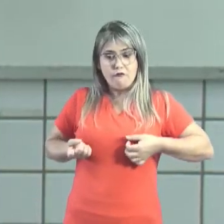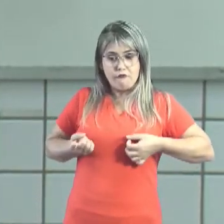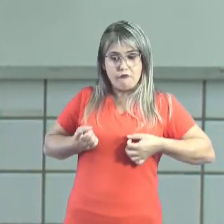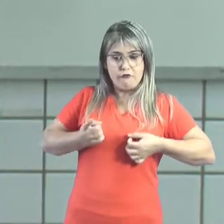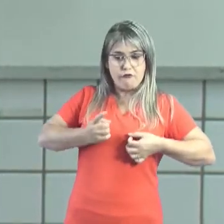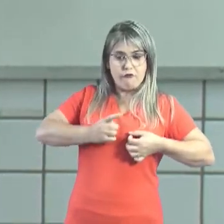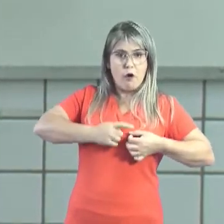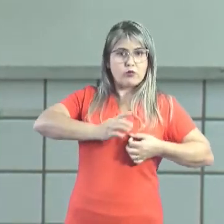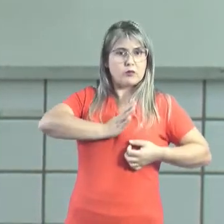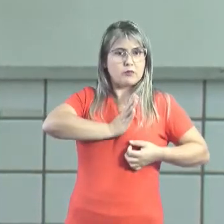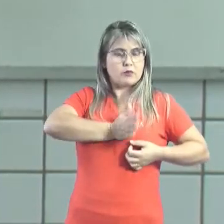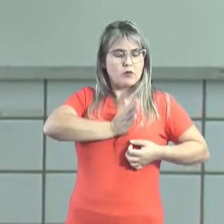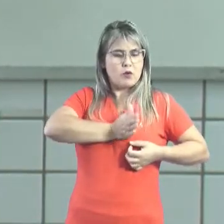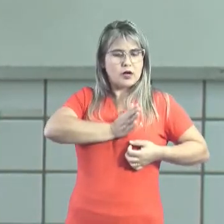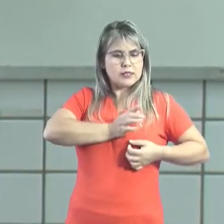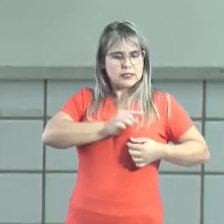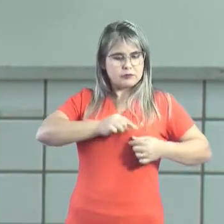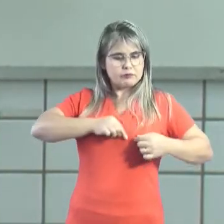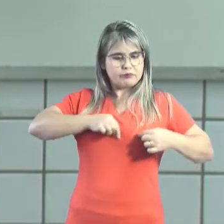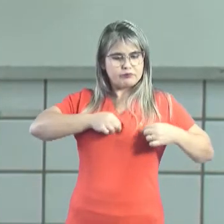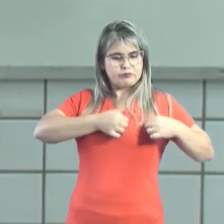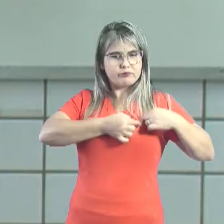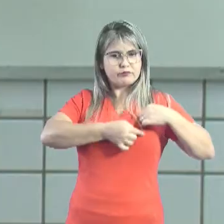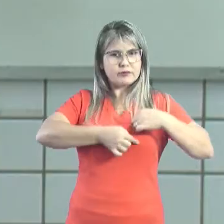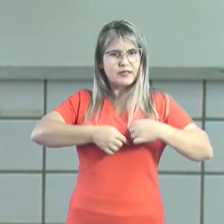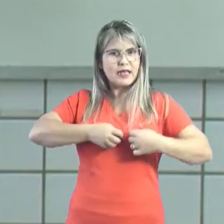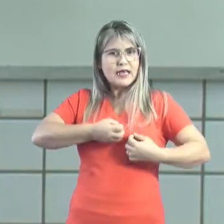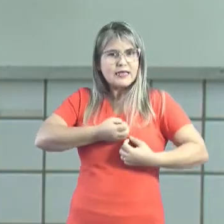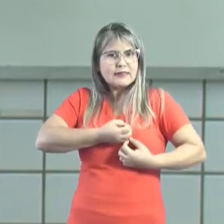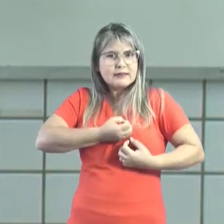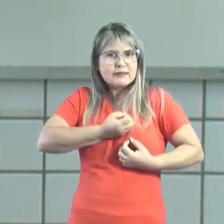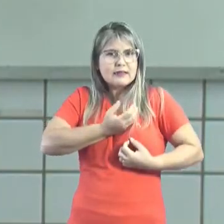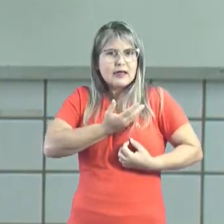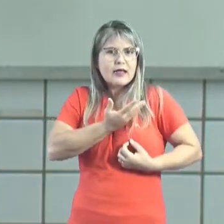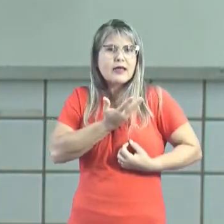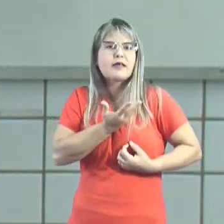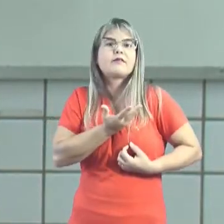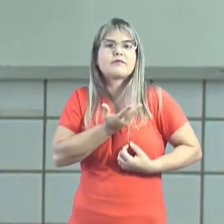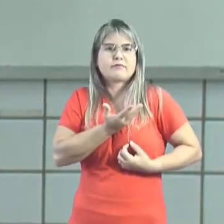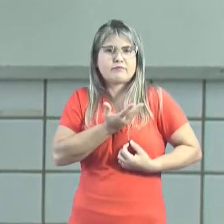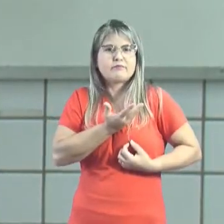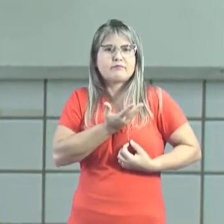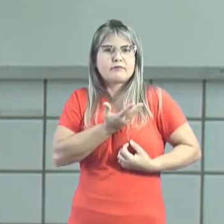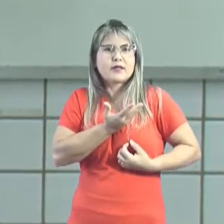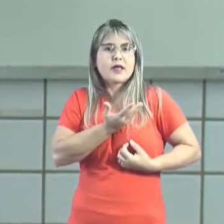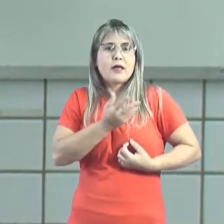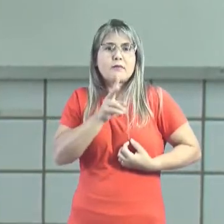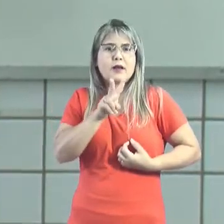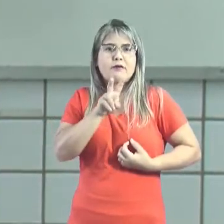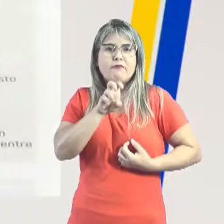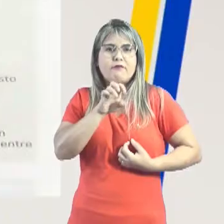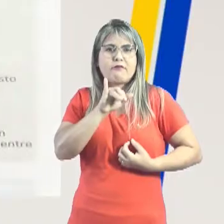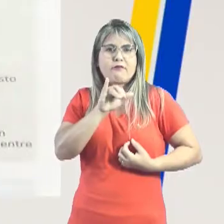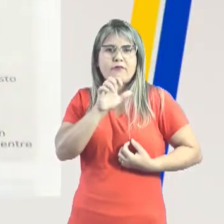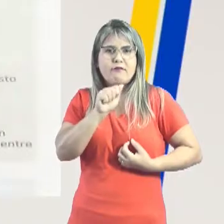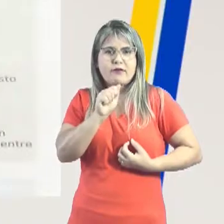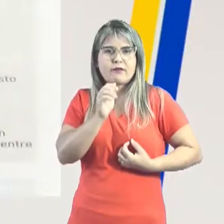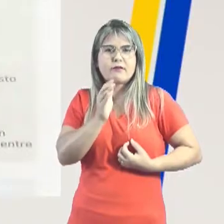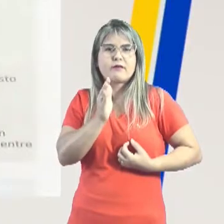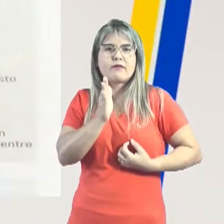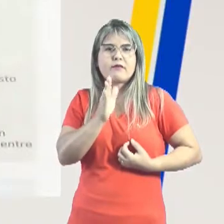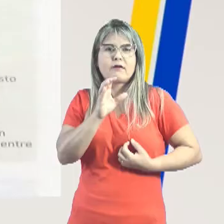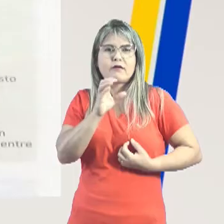artéria aorta, que é a maior artéria do nosso corpo, e aí reinicia todo o ciclo.